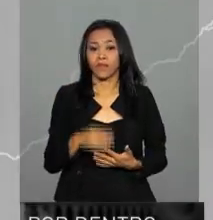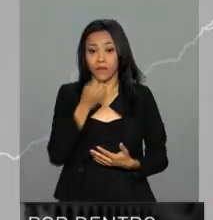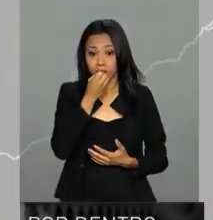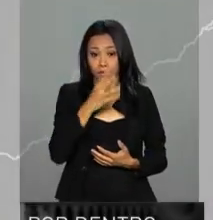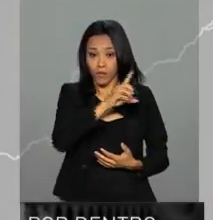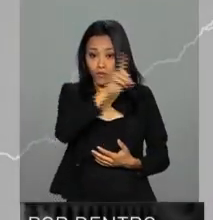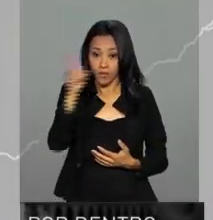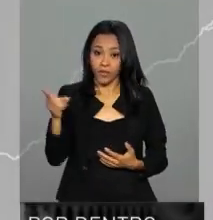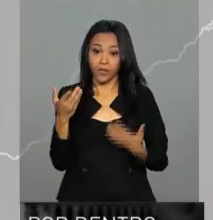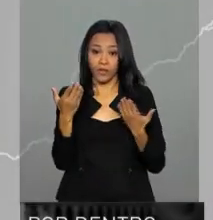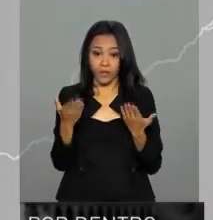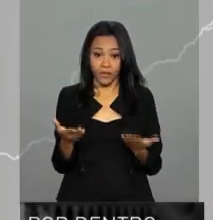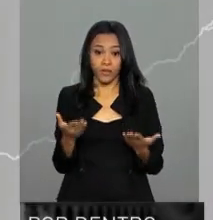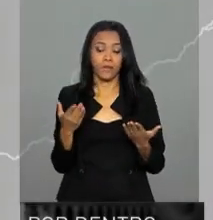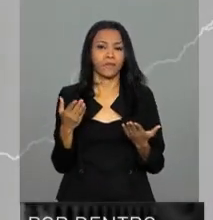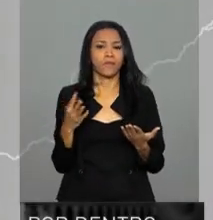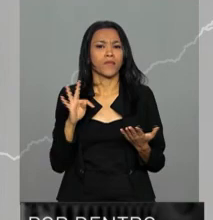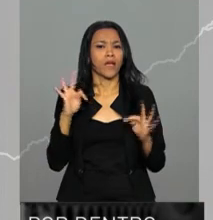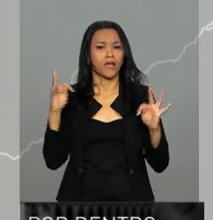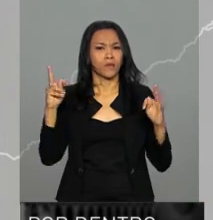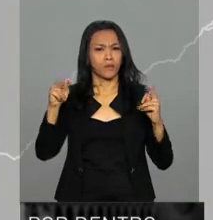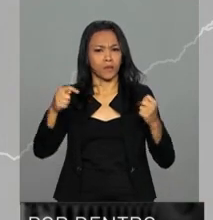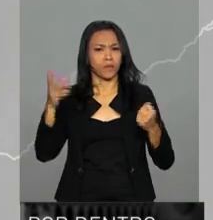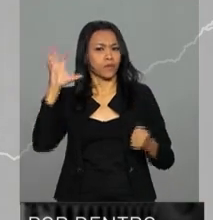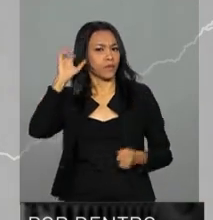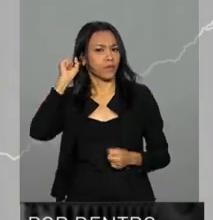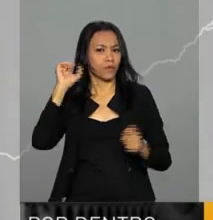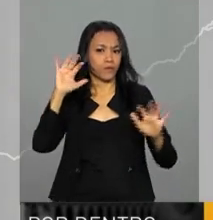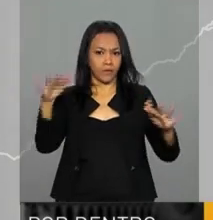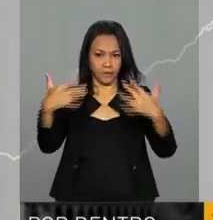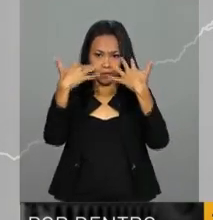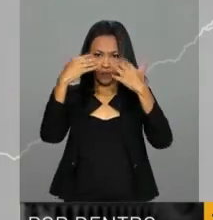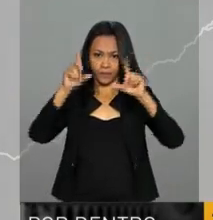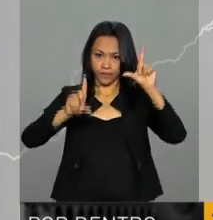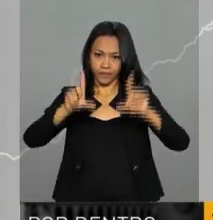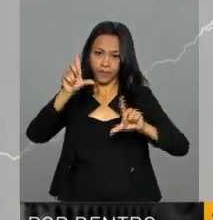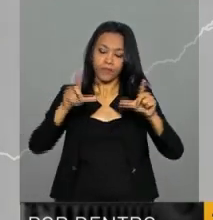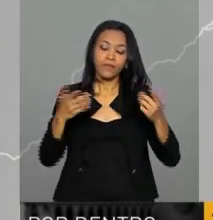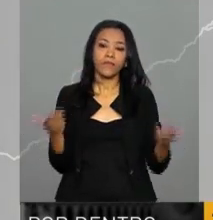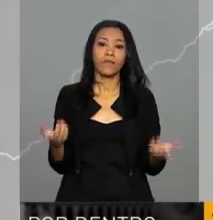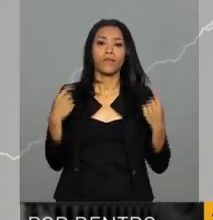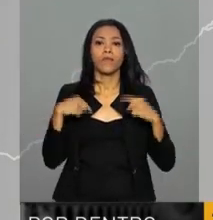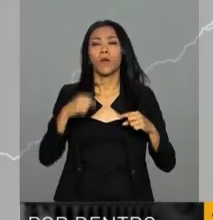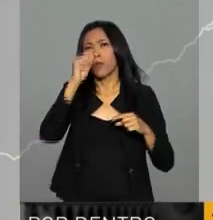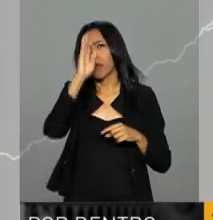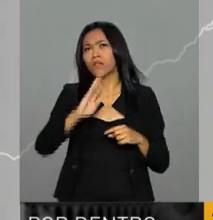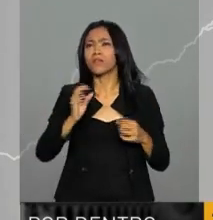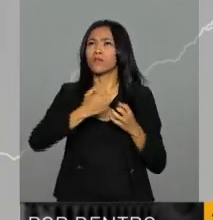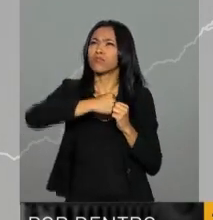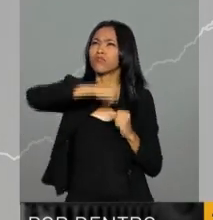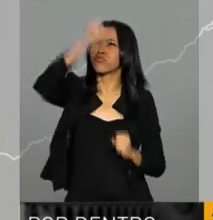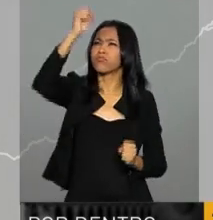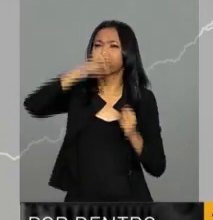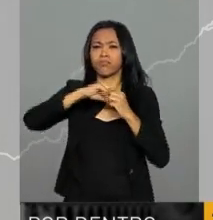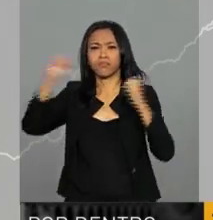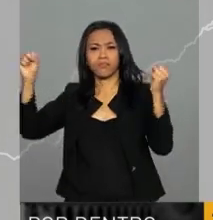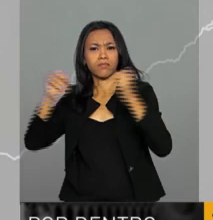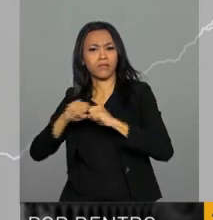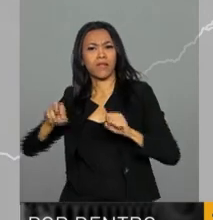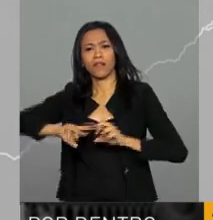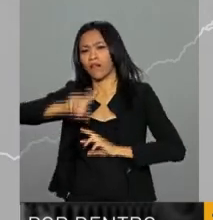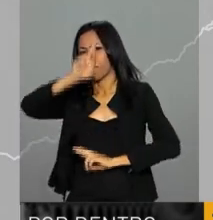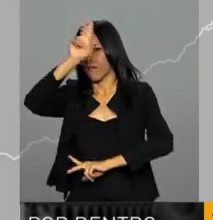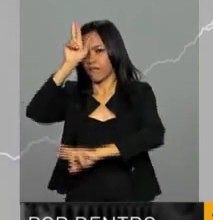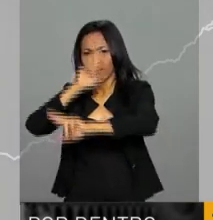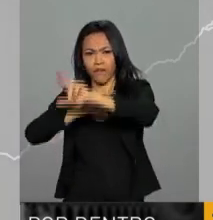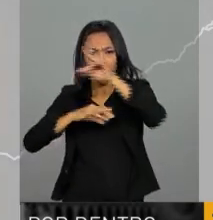sérgio aos ouvintes e telespectadores ministro o brasil é um país continental diferentes formas e manifestações culturais